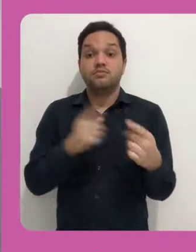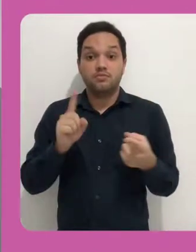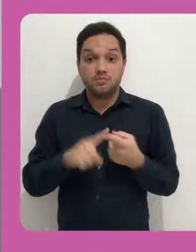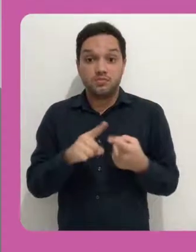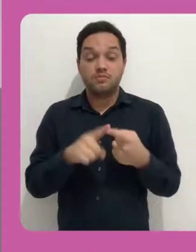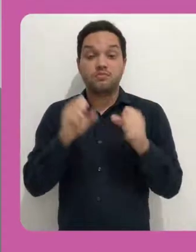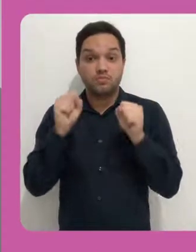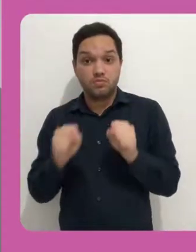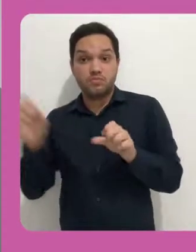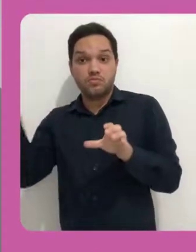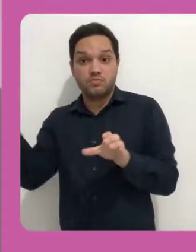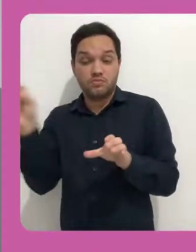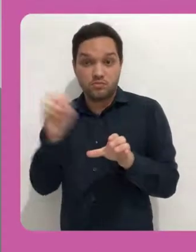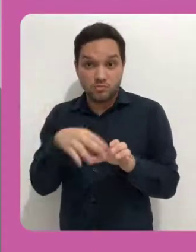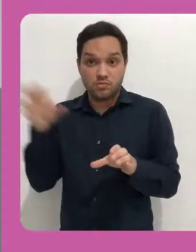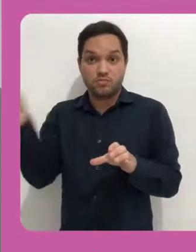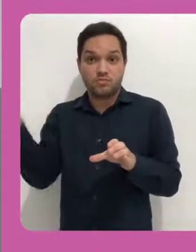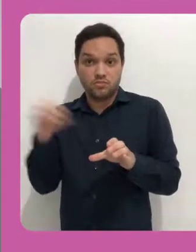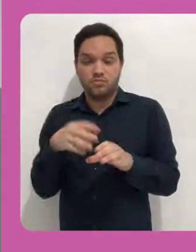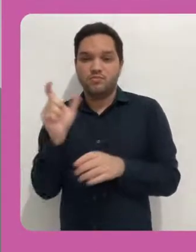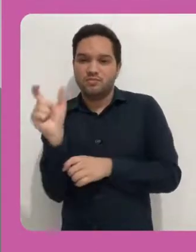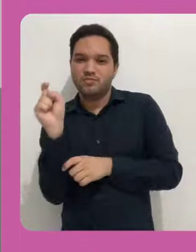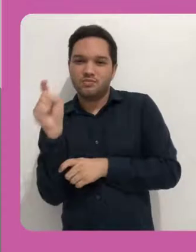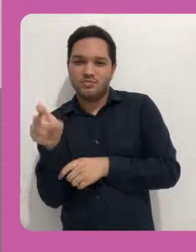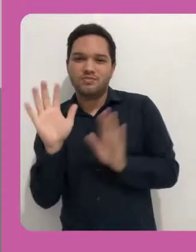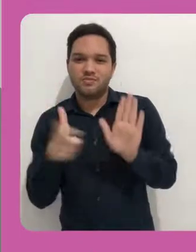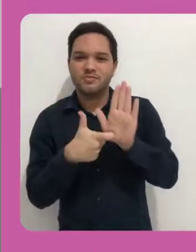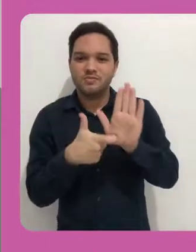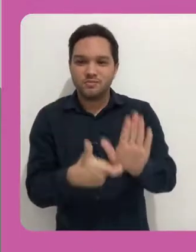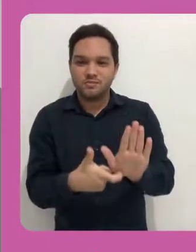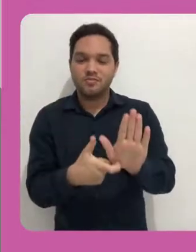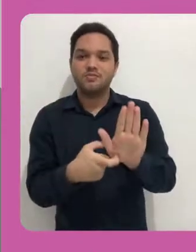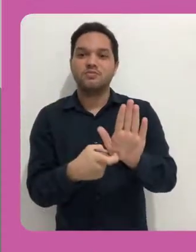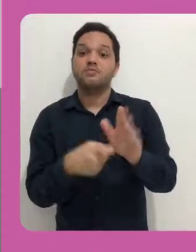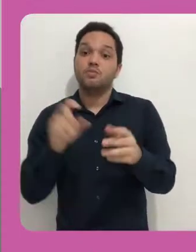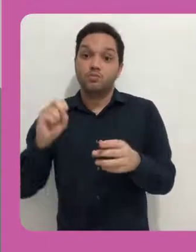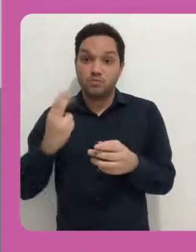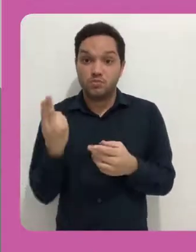ou também poderia vir aqui e selecionar